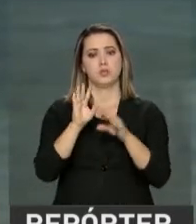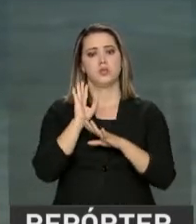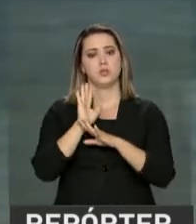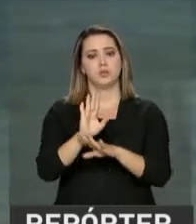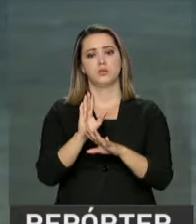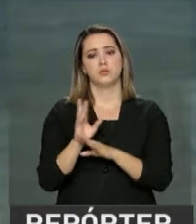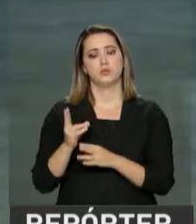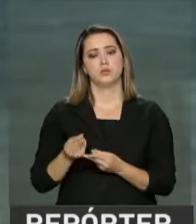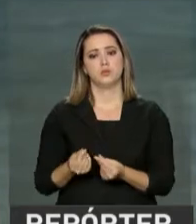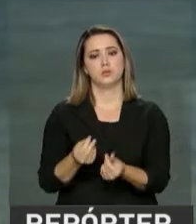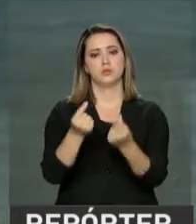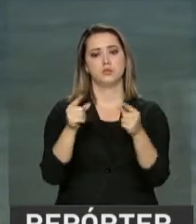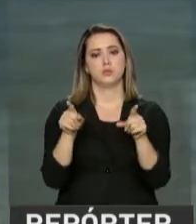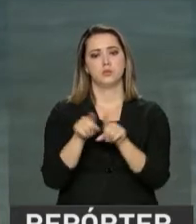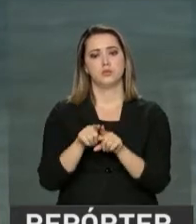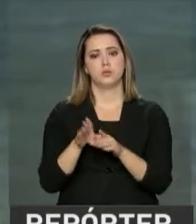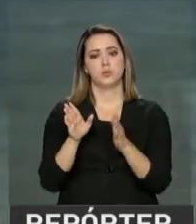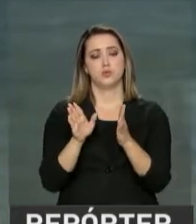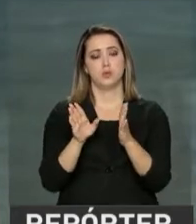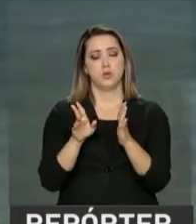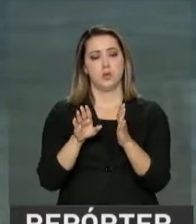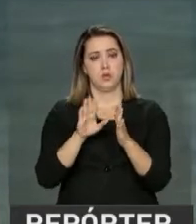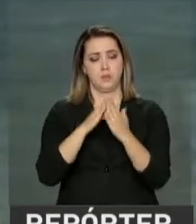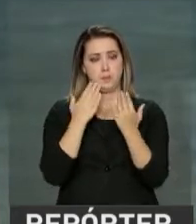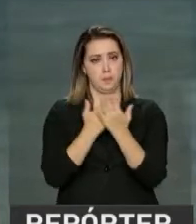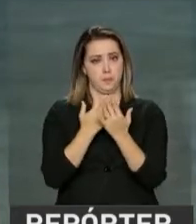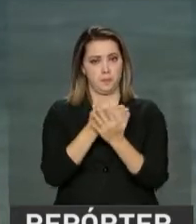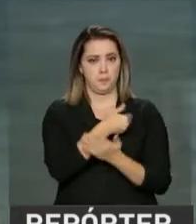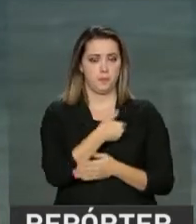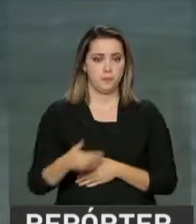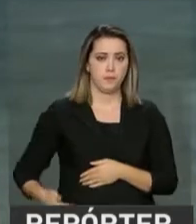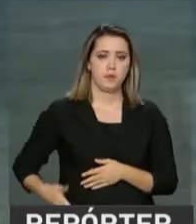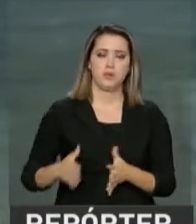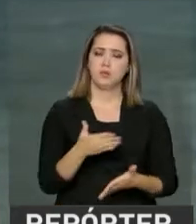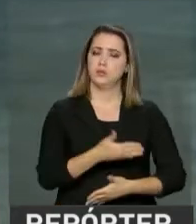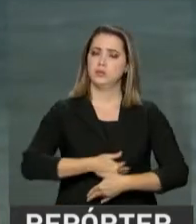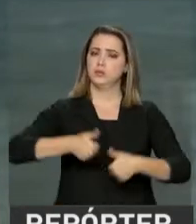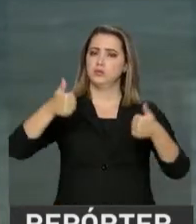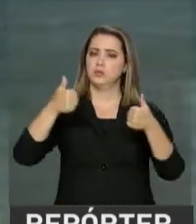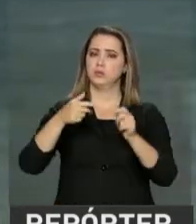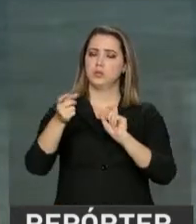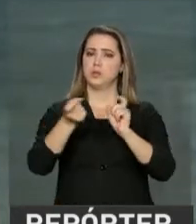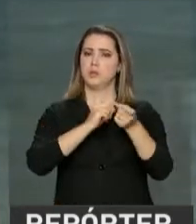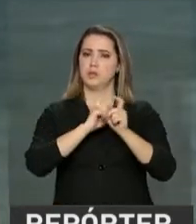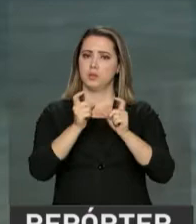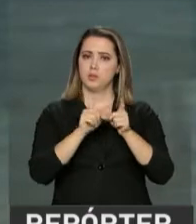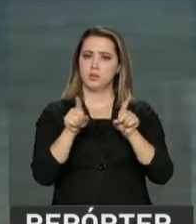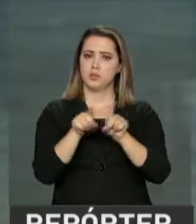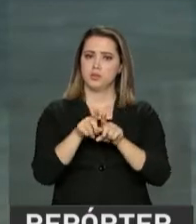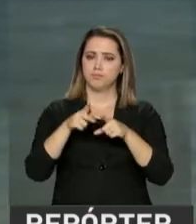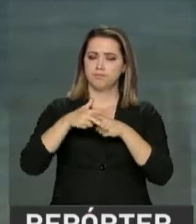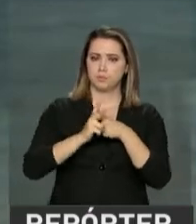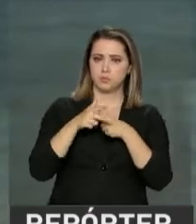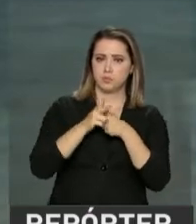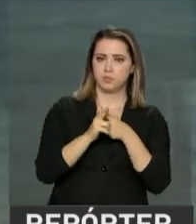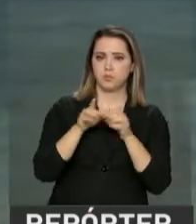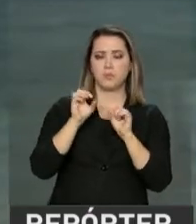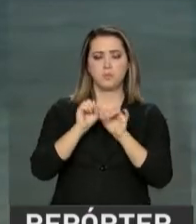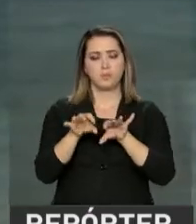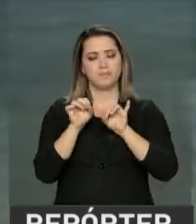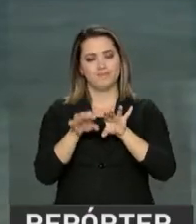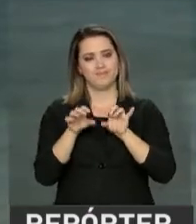financeira às escolas públicas da educação básica e assim promover melhorias na infraestrutura física e pedagógica das